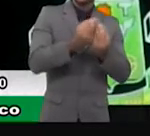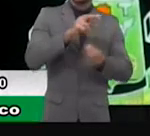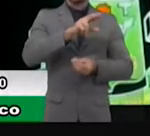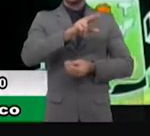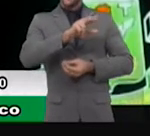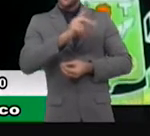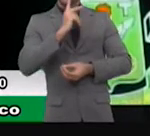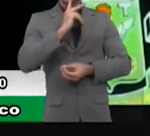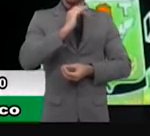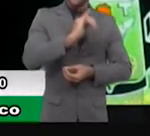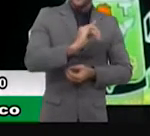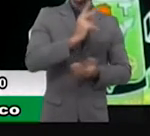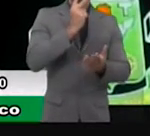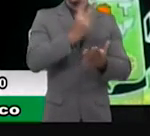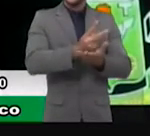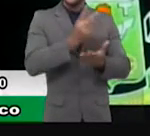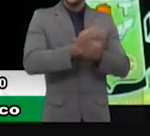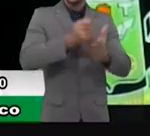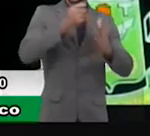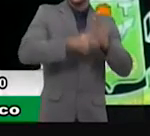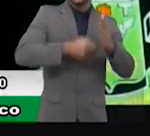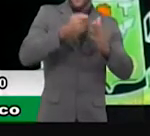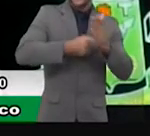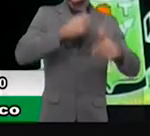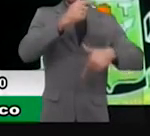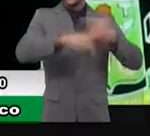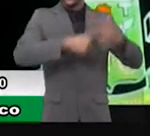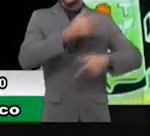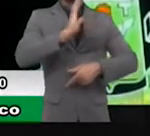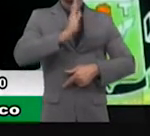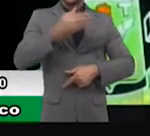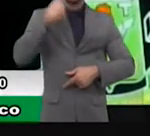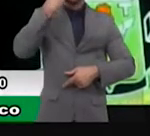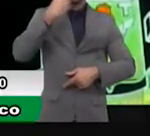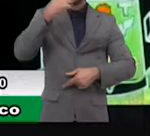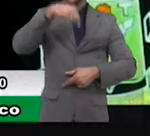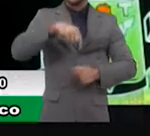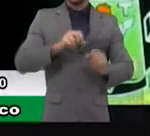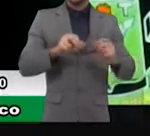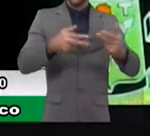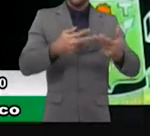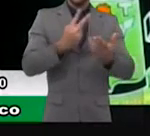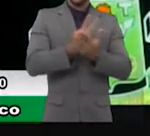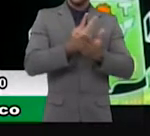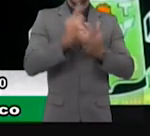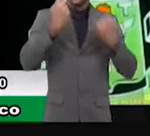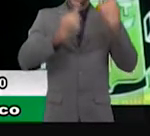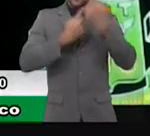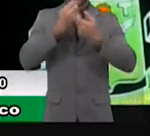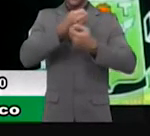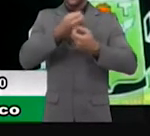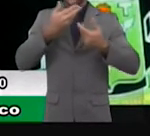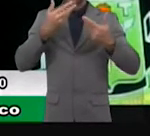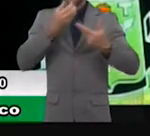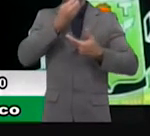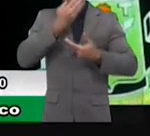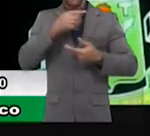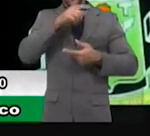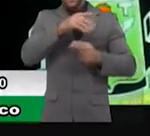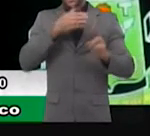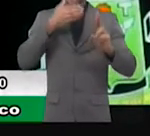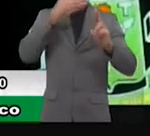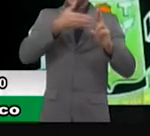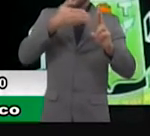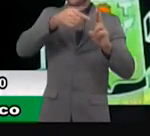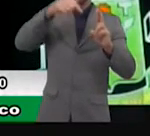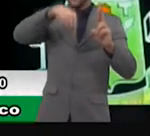Excelência passou por esta casa e sempre deixaram um legado de coisas boas para essa casa. Dizer que Vossa Excelência também é uma referência para